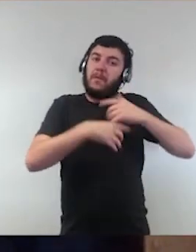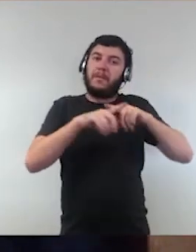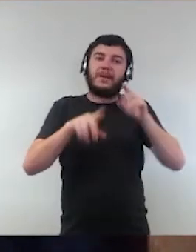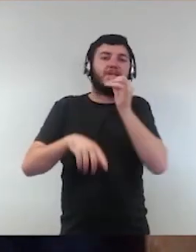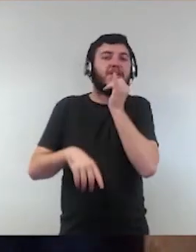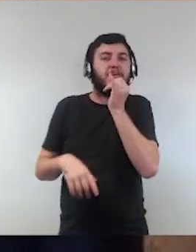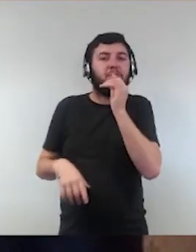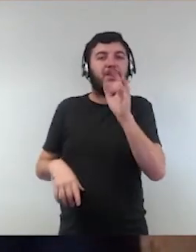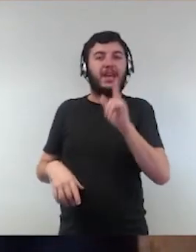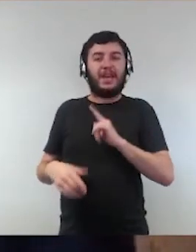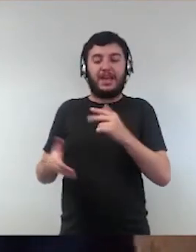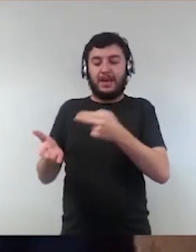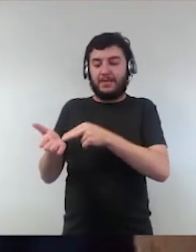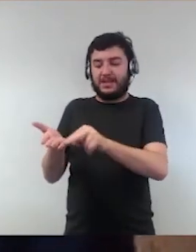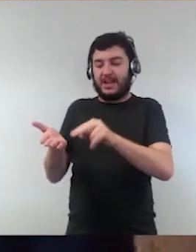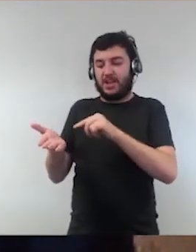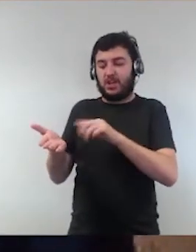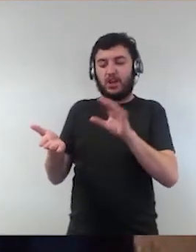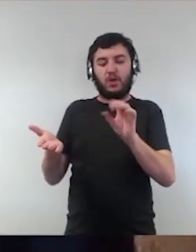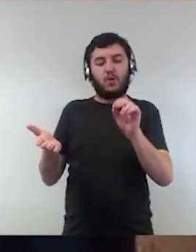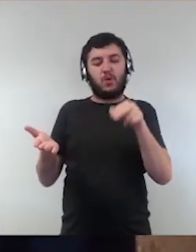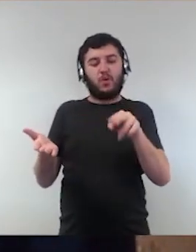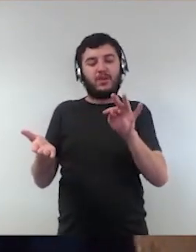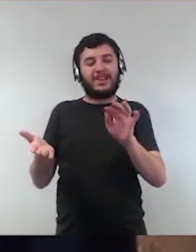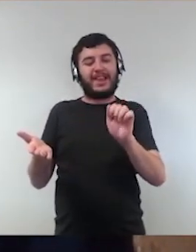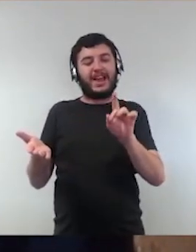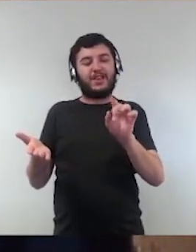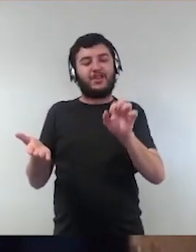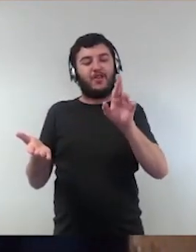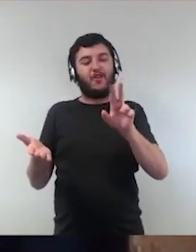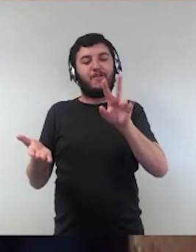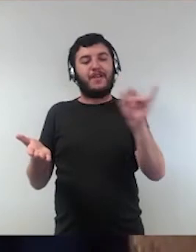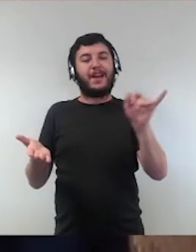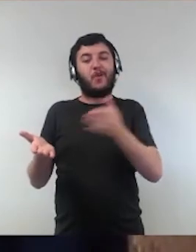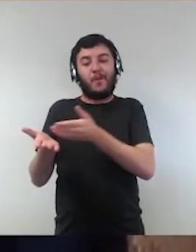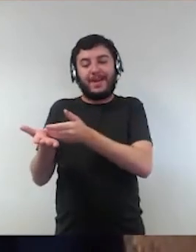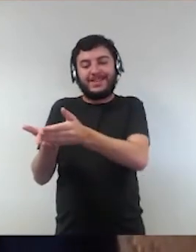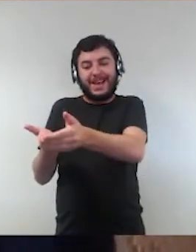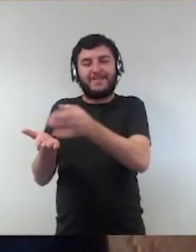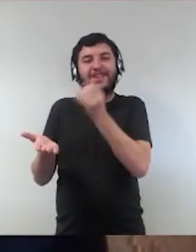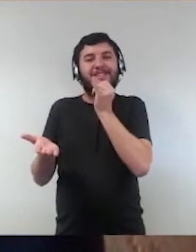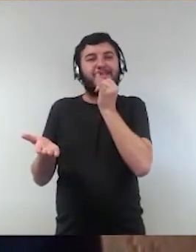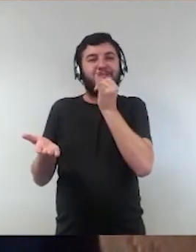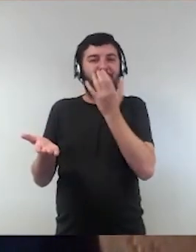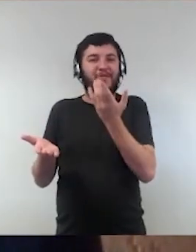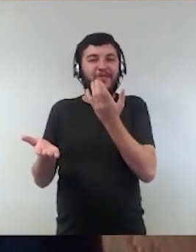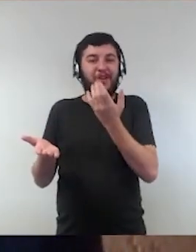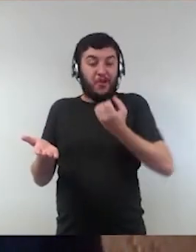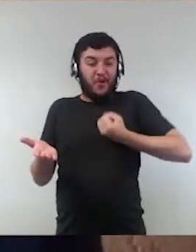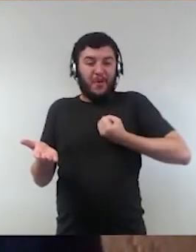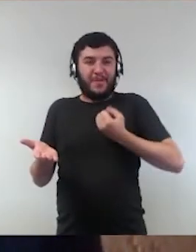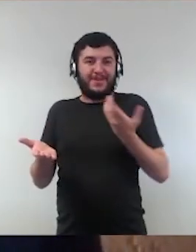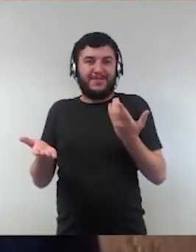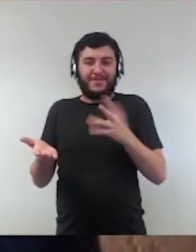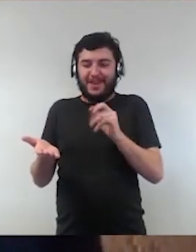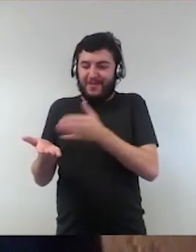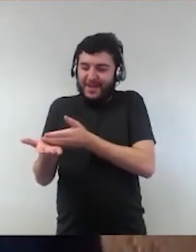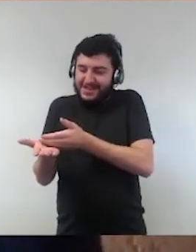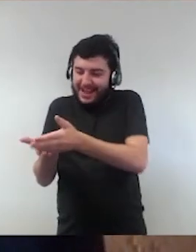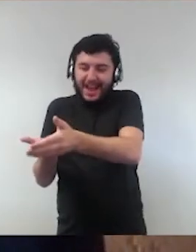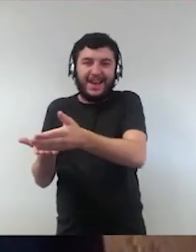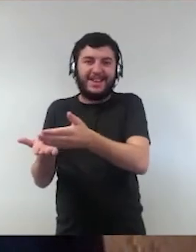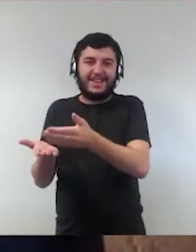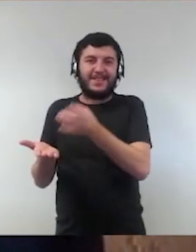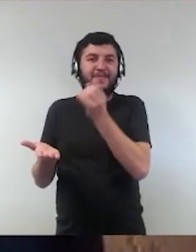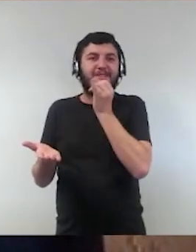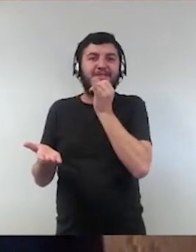cada mensagem, esse contador vai começar de algum lugar, não é verdade? E isso quer dizer que eu não vejo, talvez,